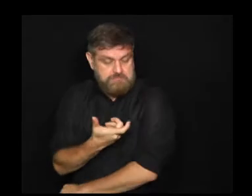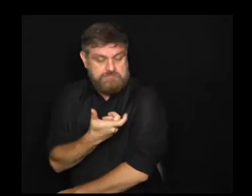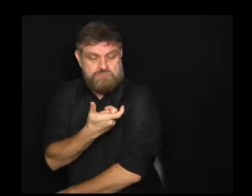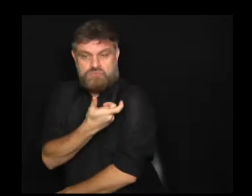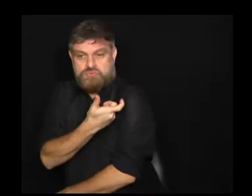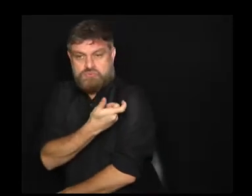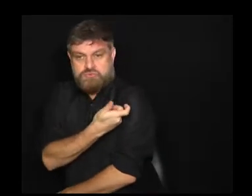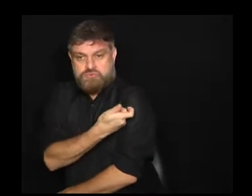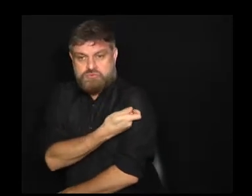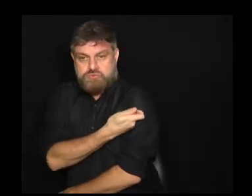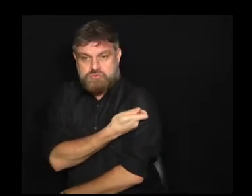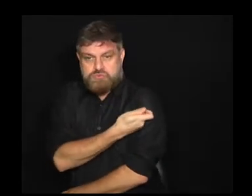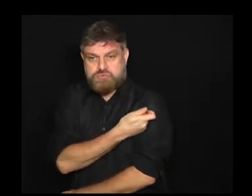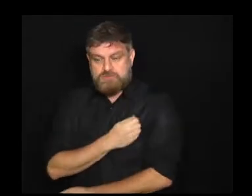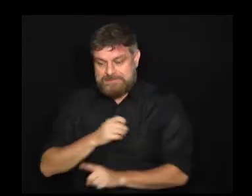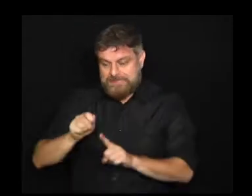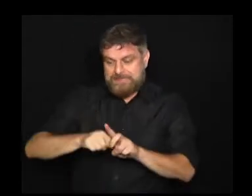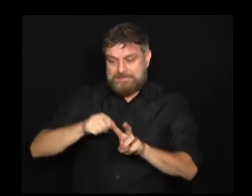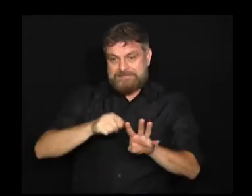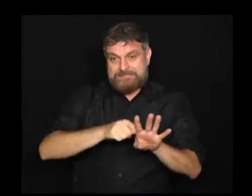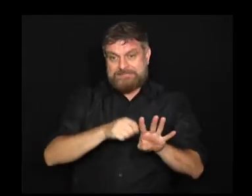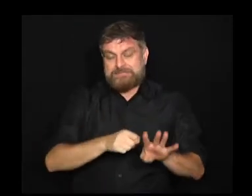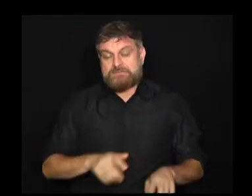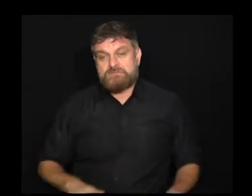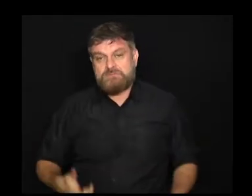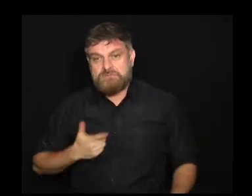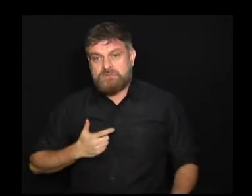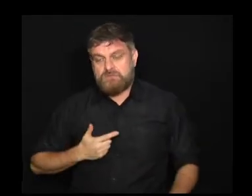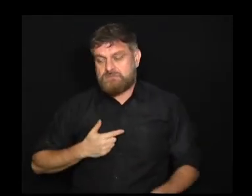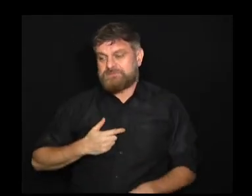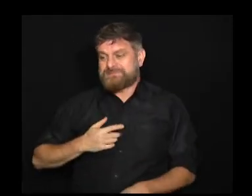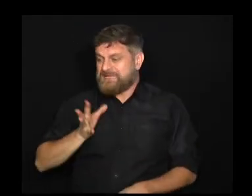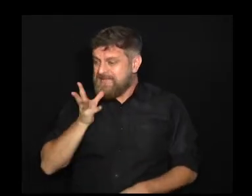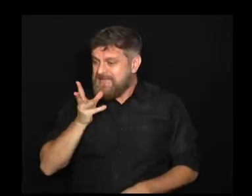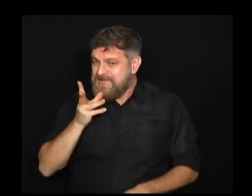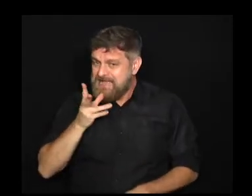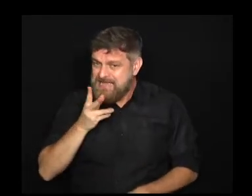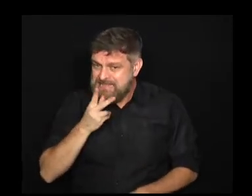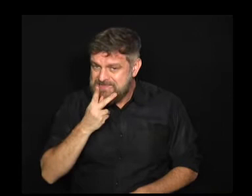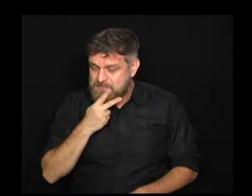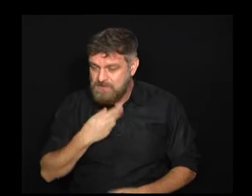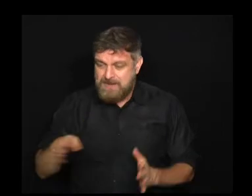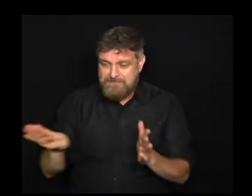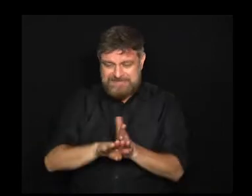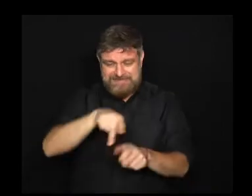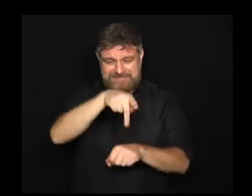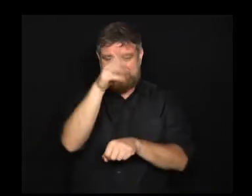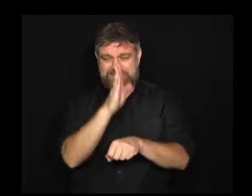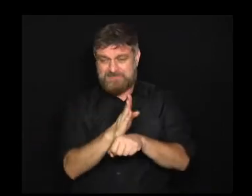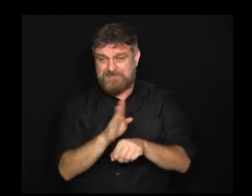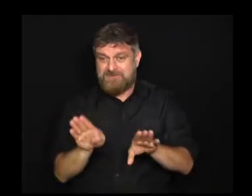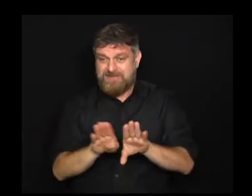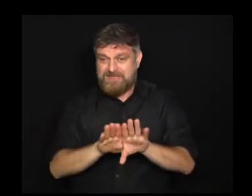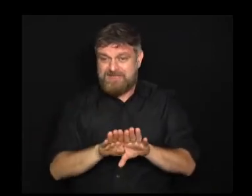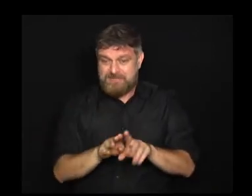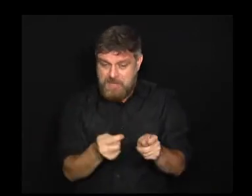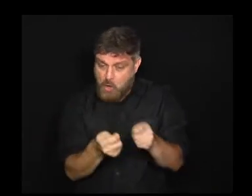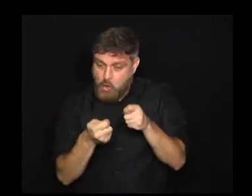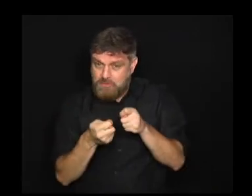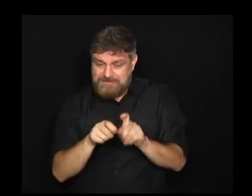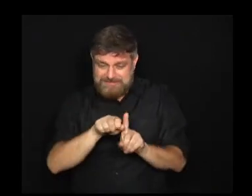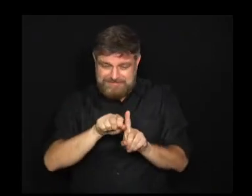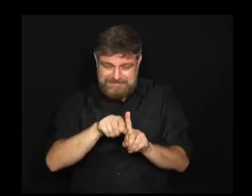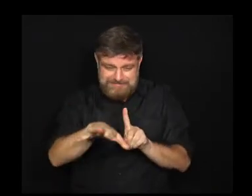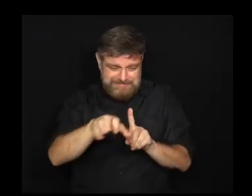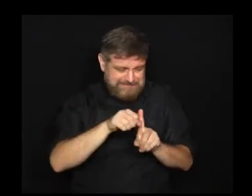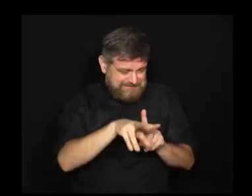que pronta em alguns meses. Então, adiar ao máximo a introdução é um ganho e atrasar a disseminação do vírus também